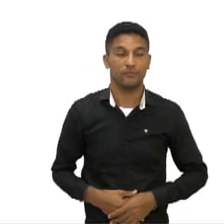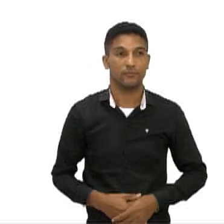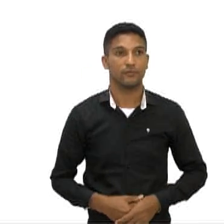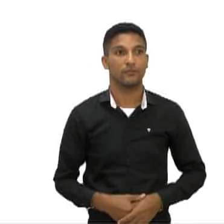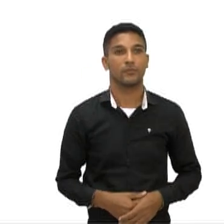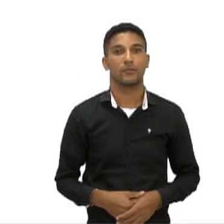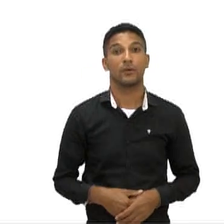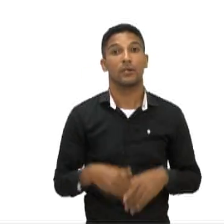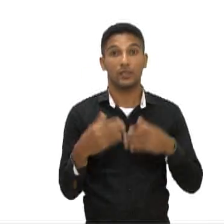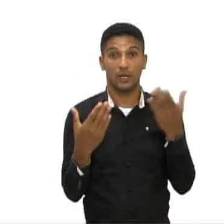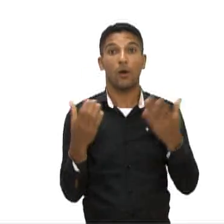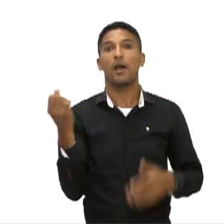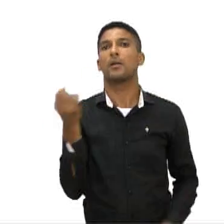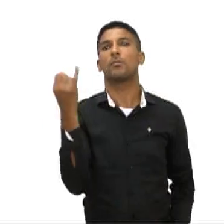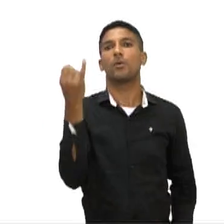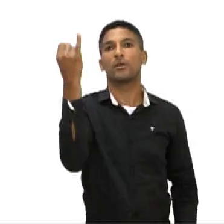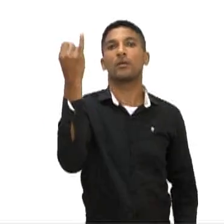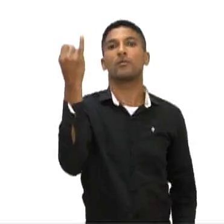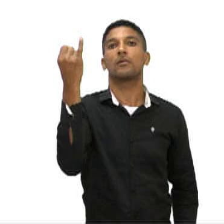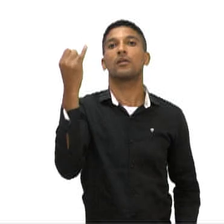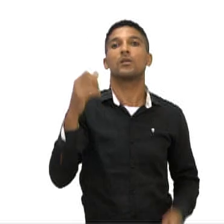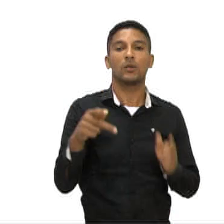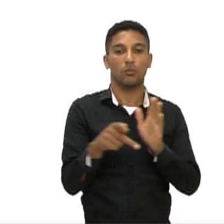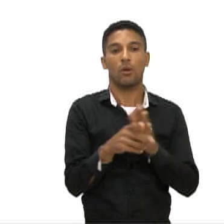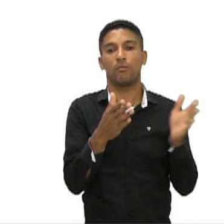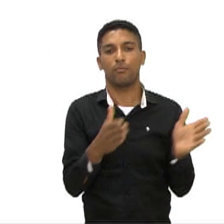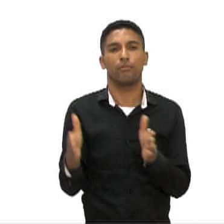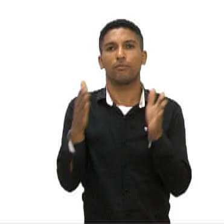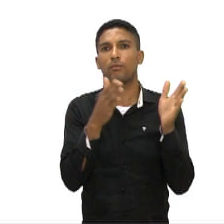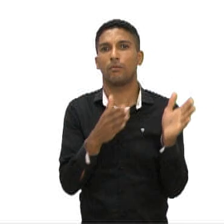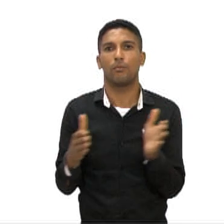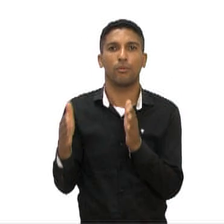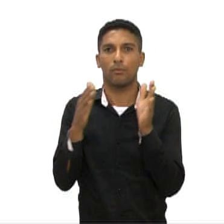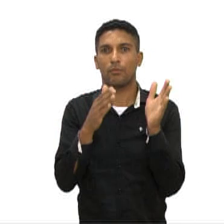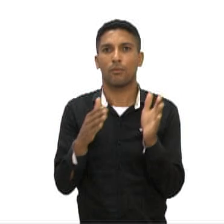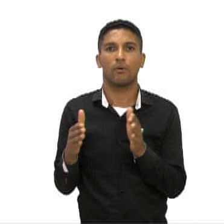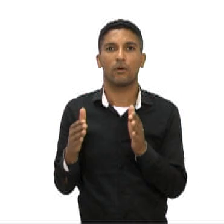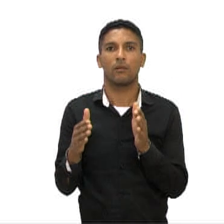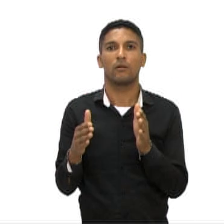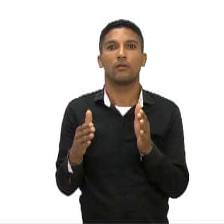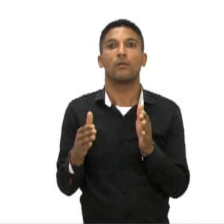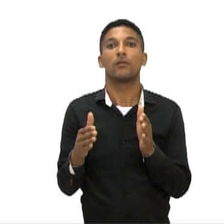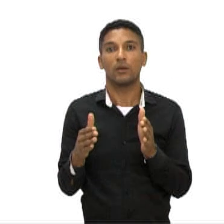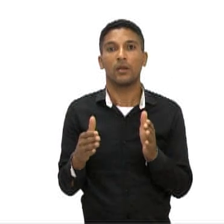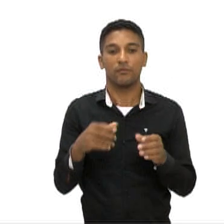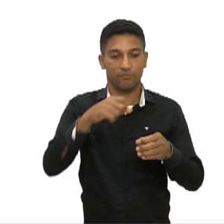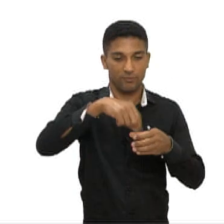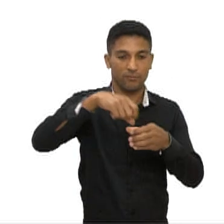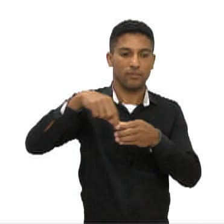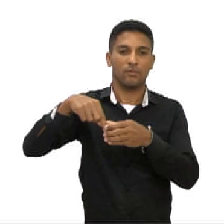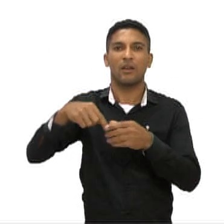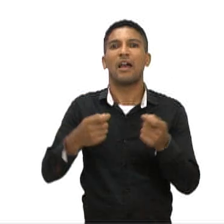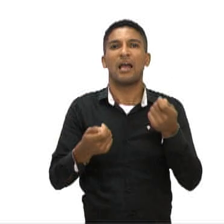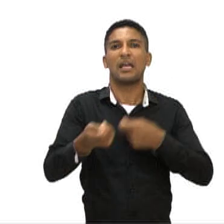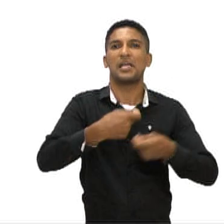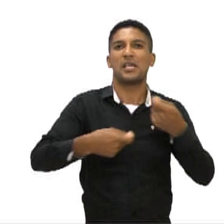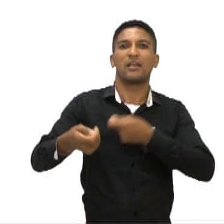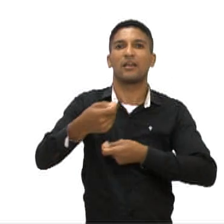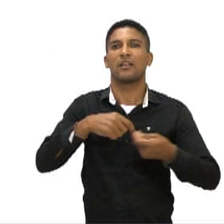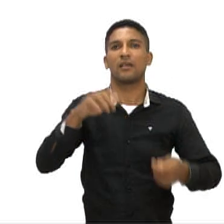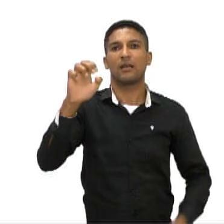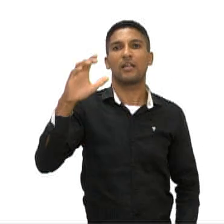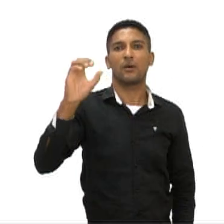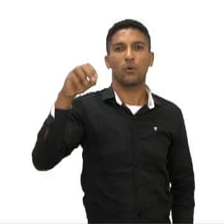a importância das atividades econômicas desenvolvidas na região, bem como o fato de ter o quê? Melhores